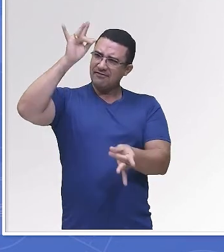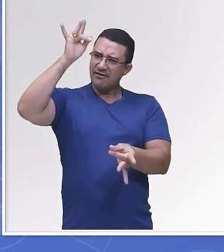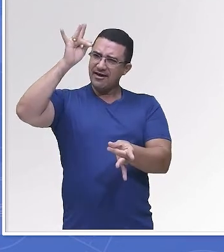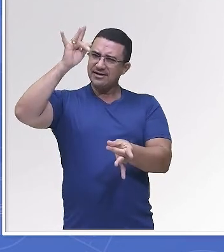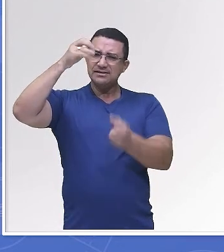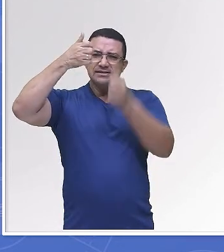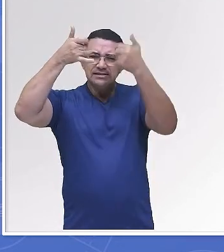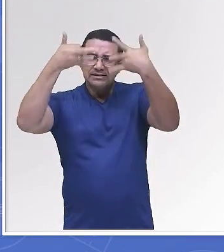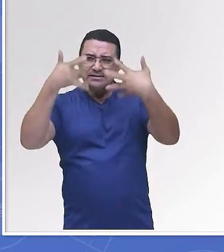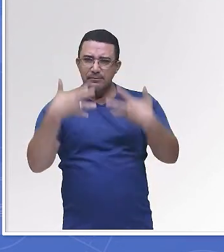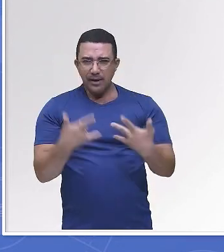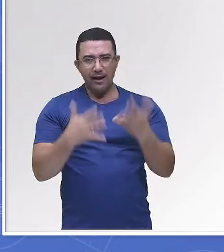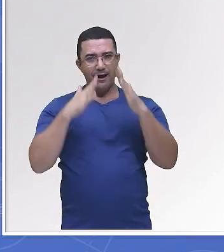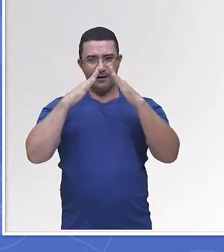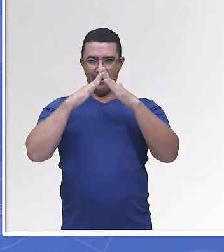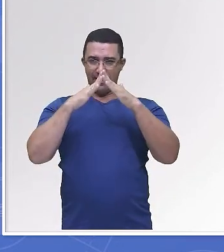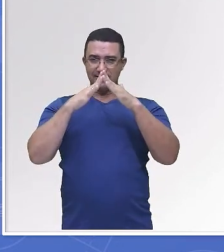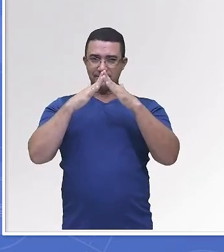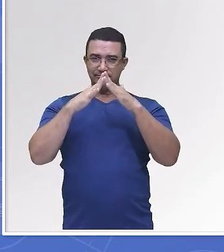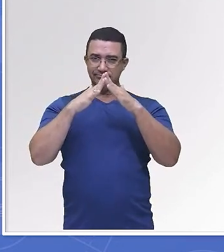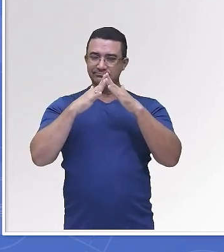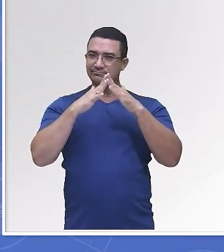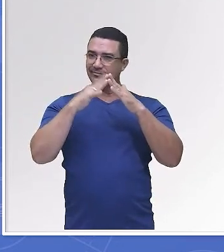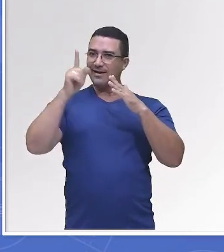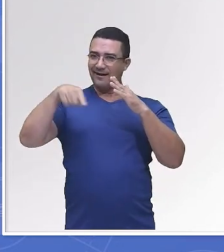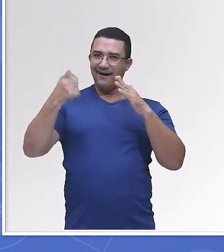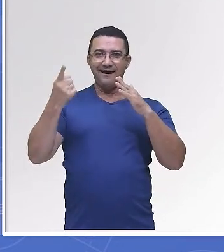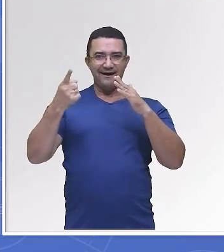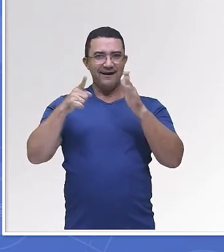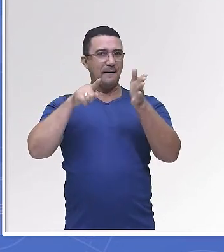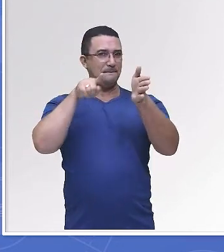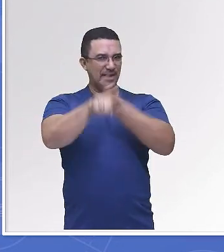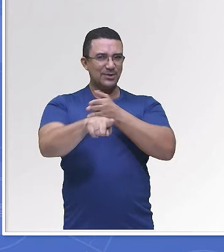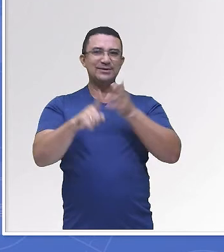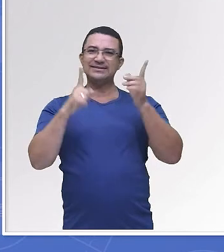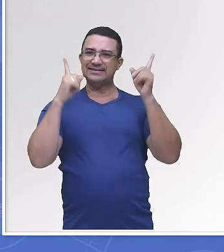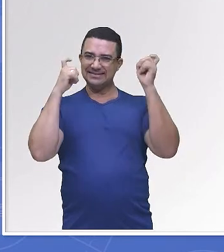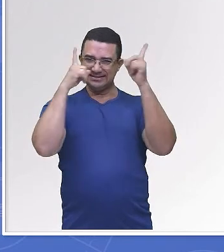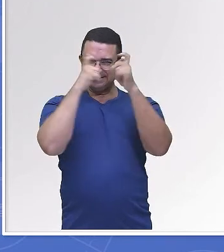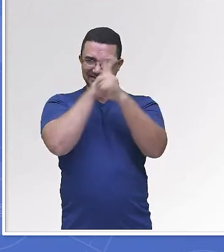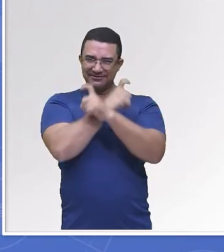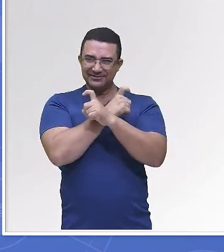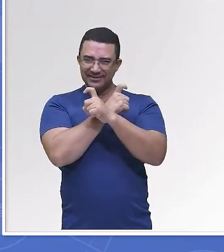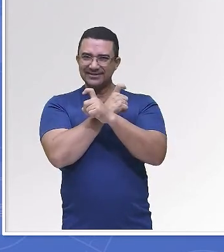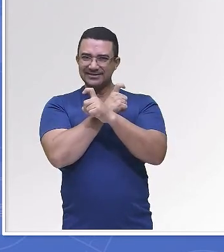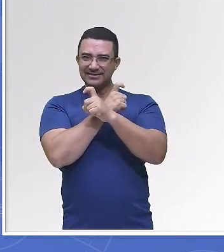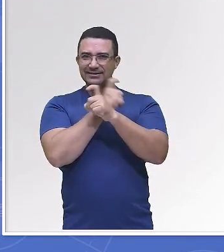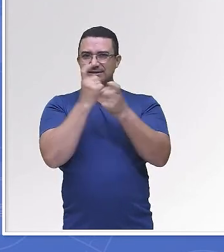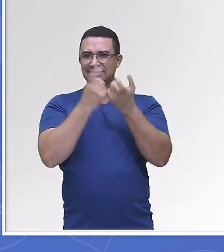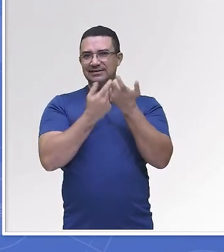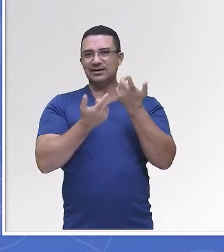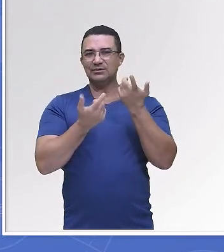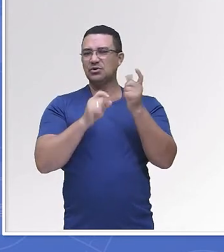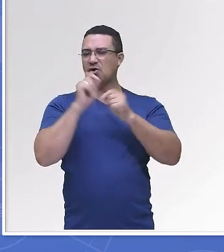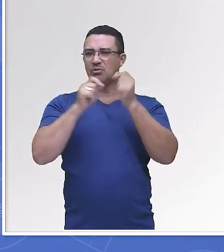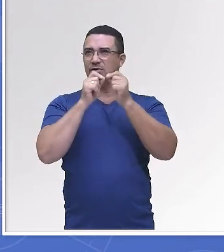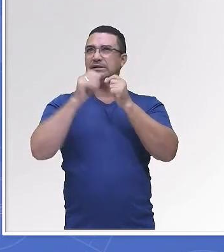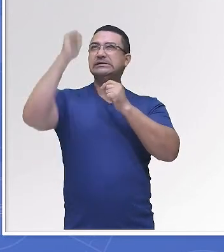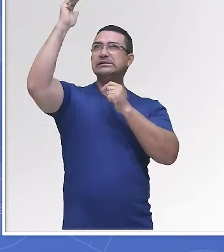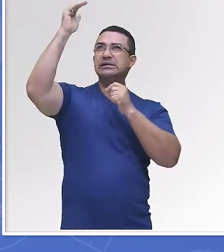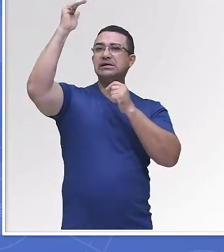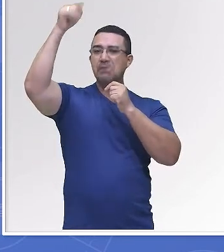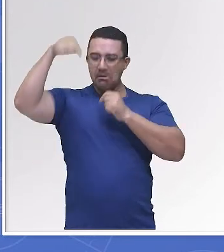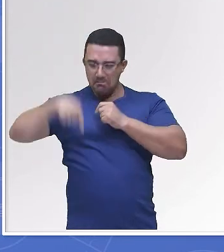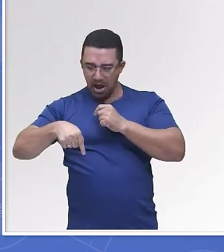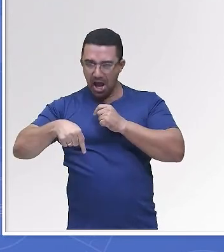eu sei que aí foi uma questão um pouco mais polêmica, né? Houve quem dissesse de cima para baixo, mas aí a gente não identifica